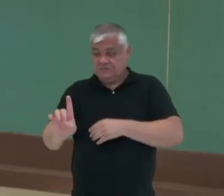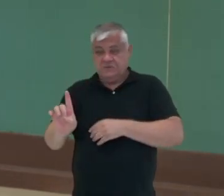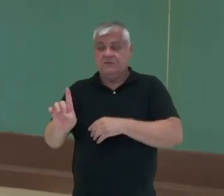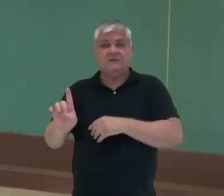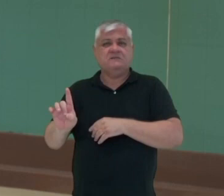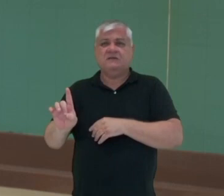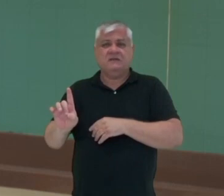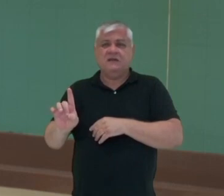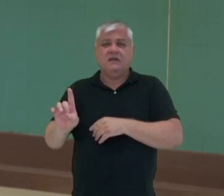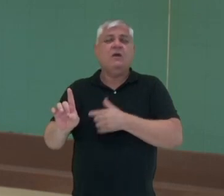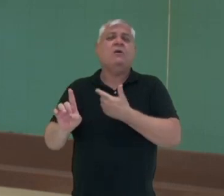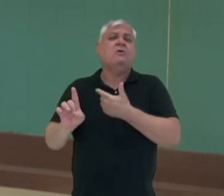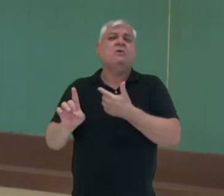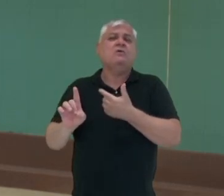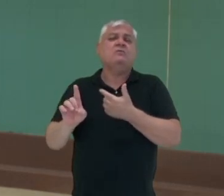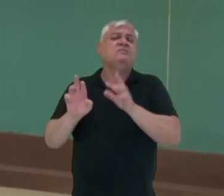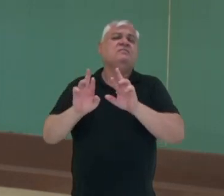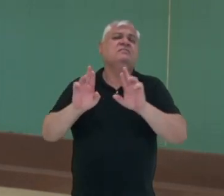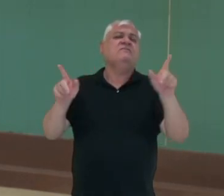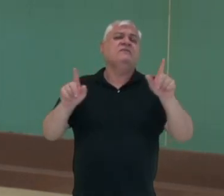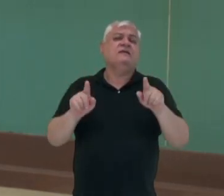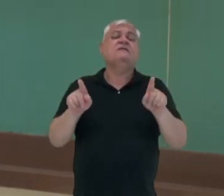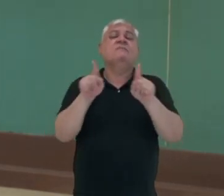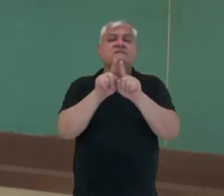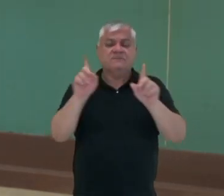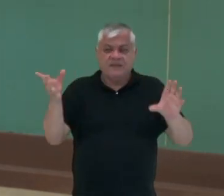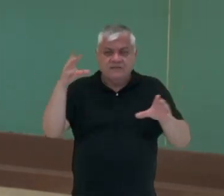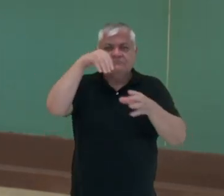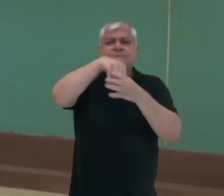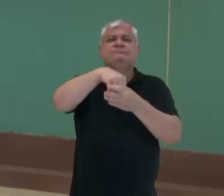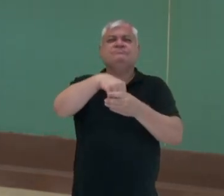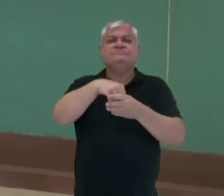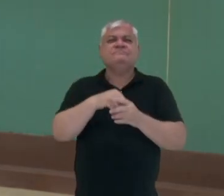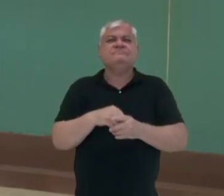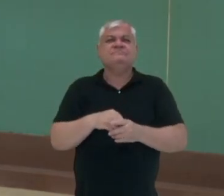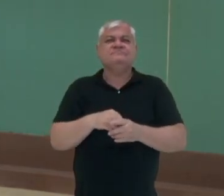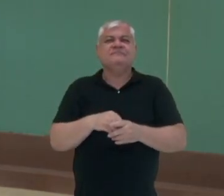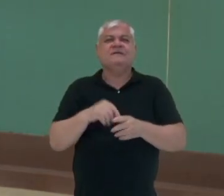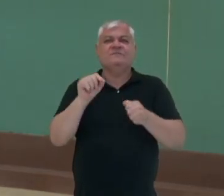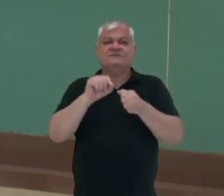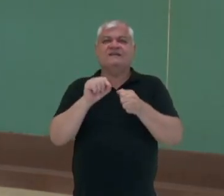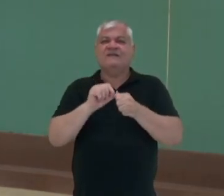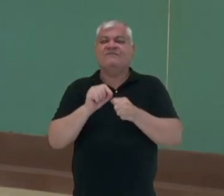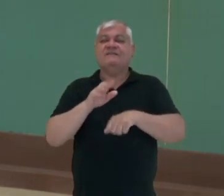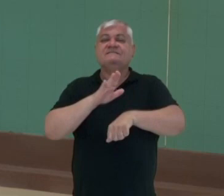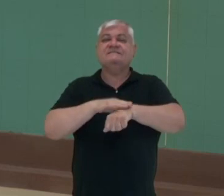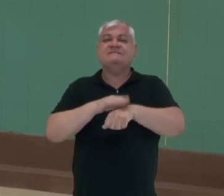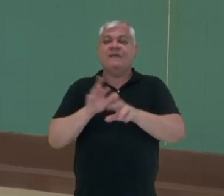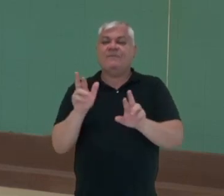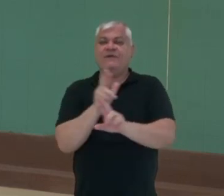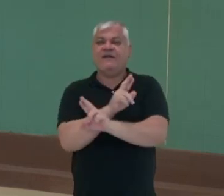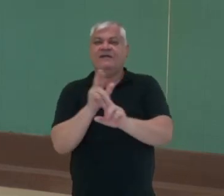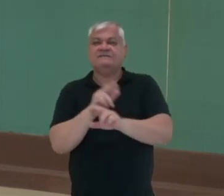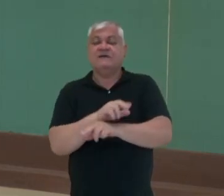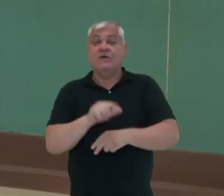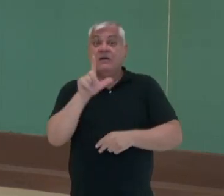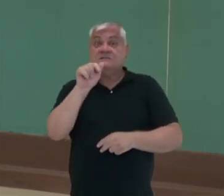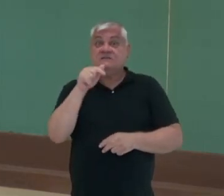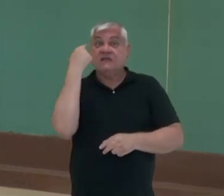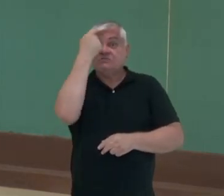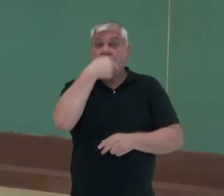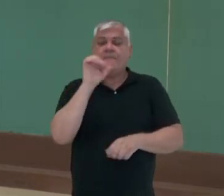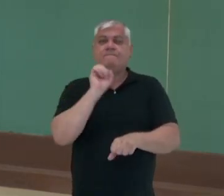pessoa ser o oposto dela, mas também ser a parte que complementa ela. Por isso que ela está falando sobre tempo e relação. 17 horas, gente,